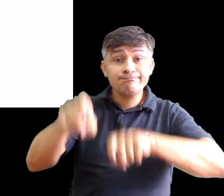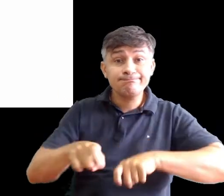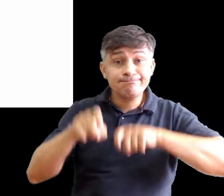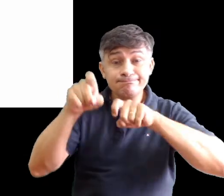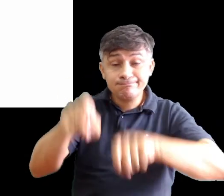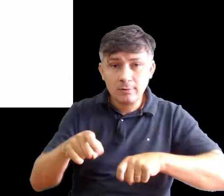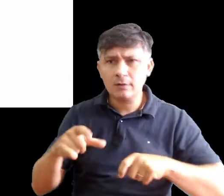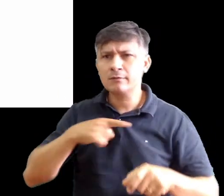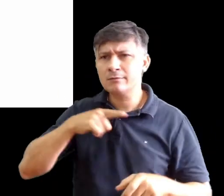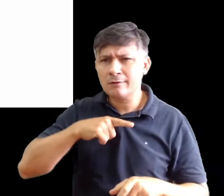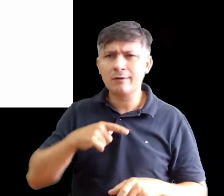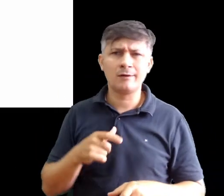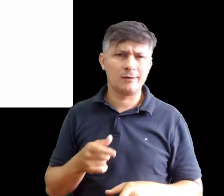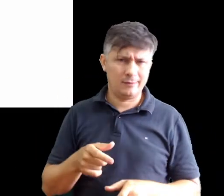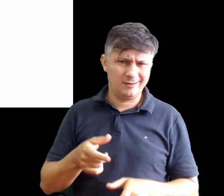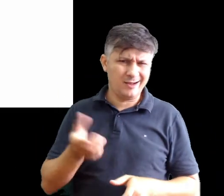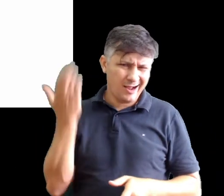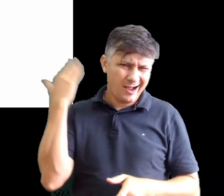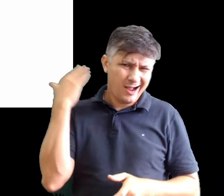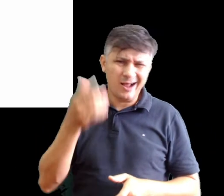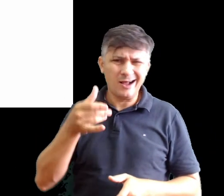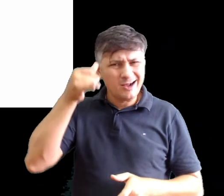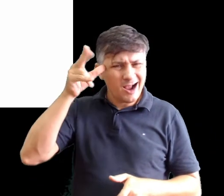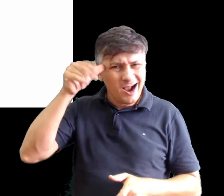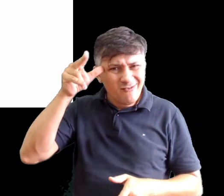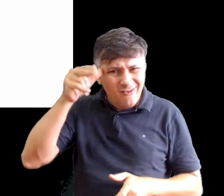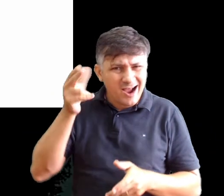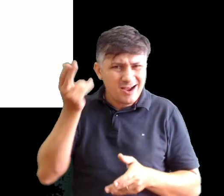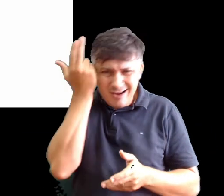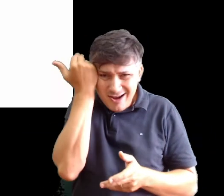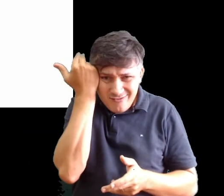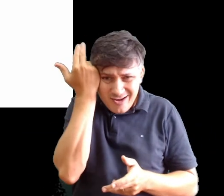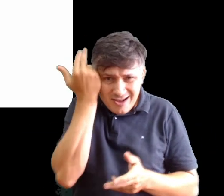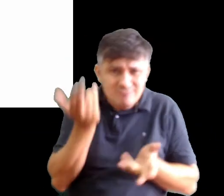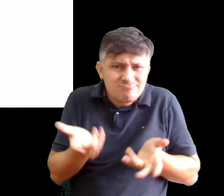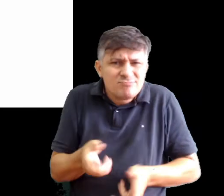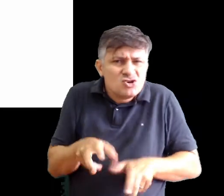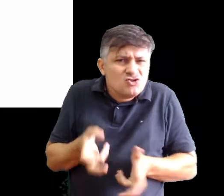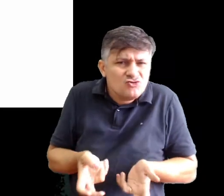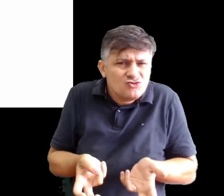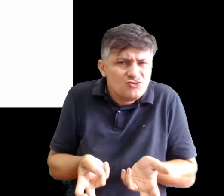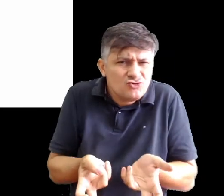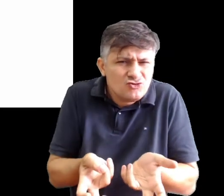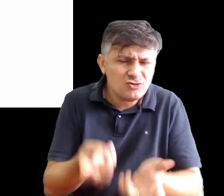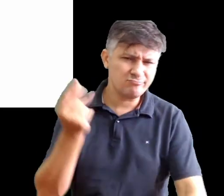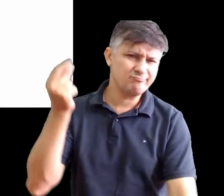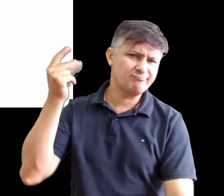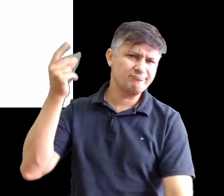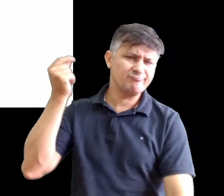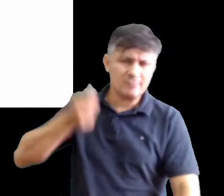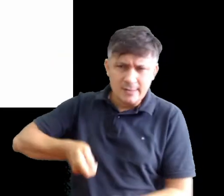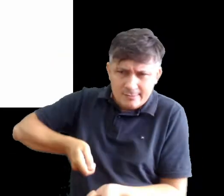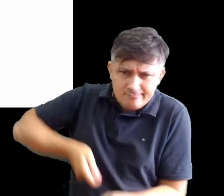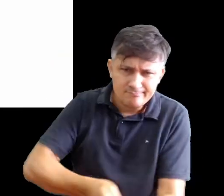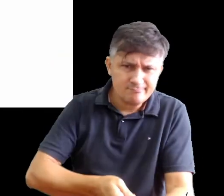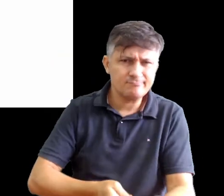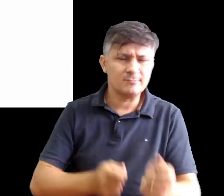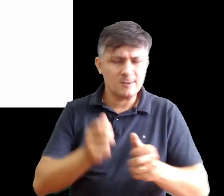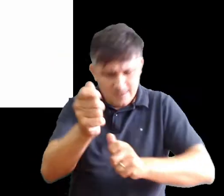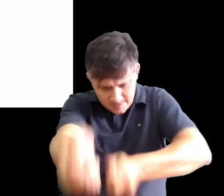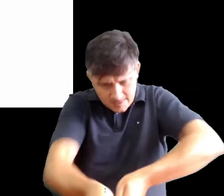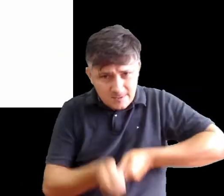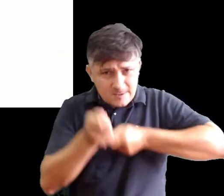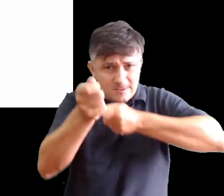uso de ferramentas como pás e enxadas e de animais para puxar arados é muito antigo, embora hoje ainda seja